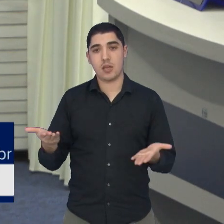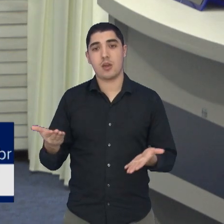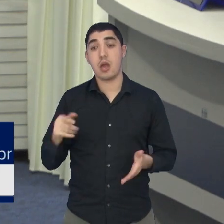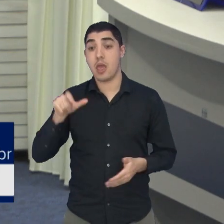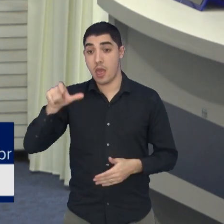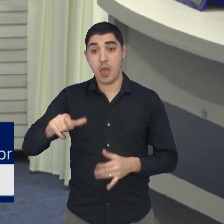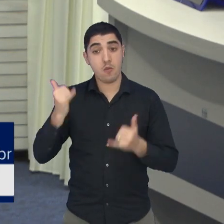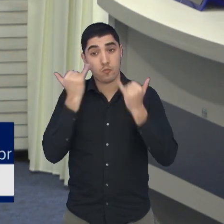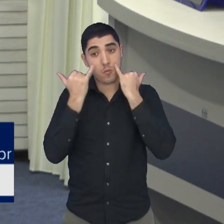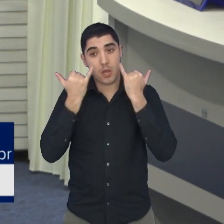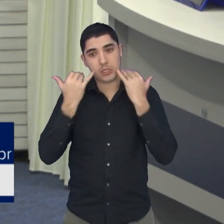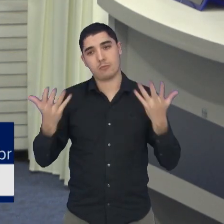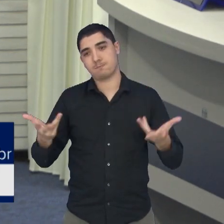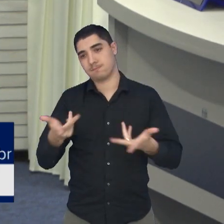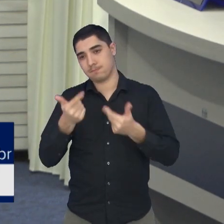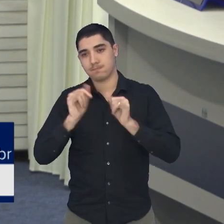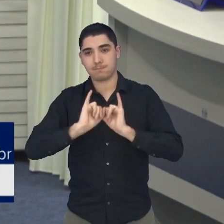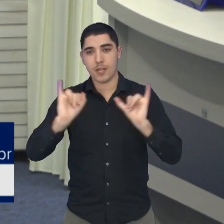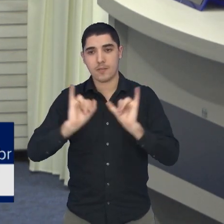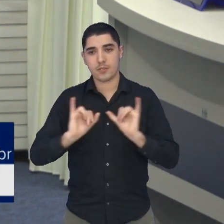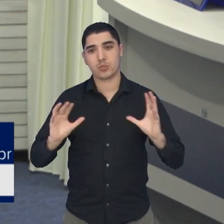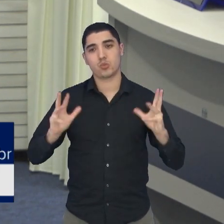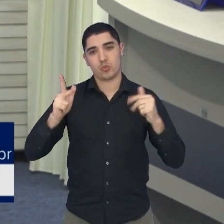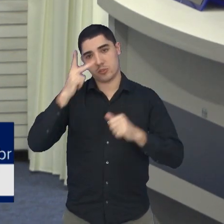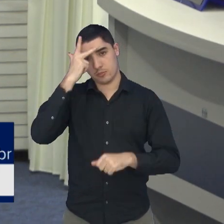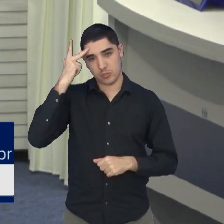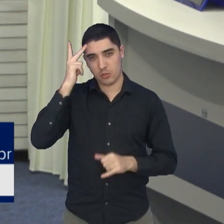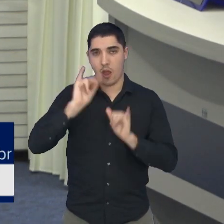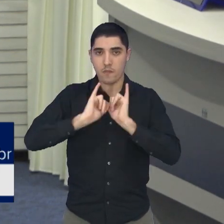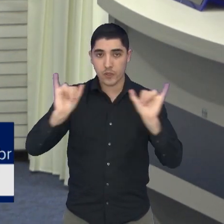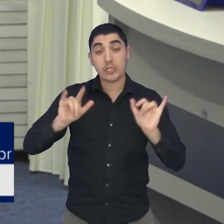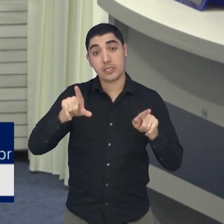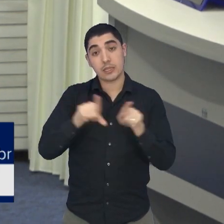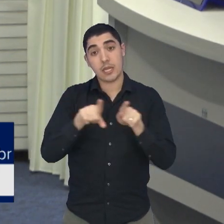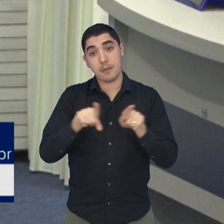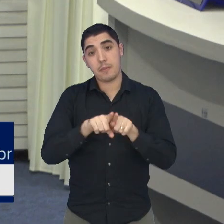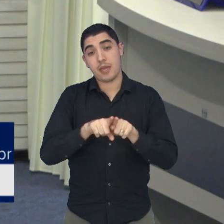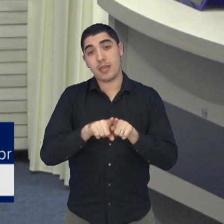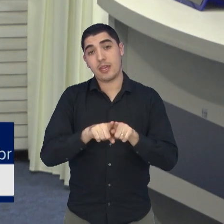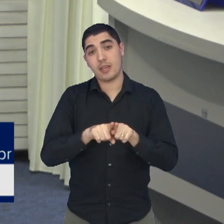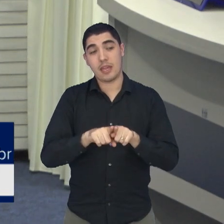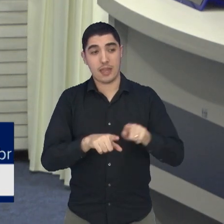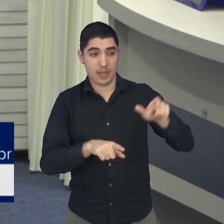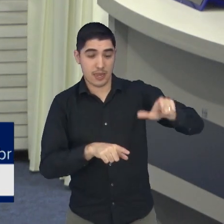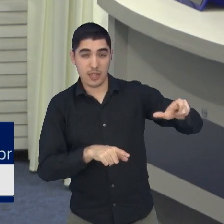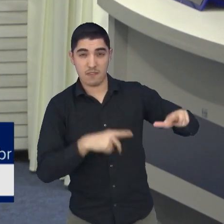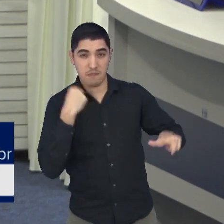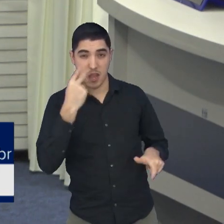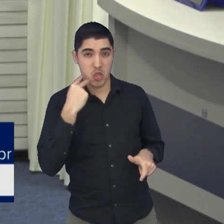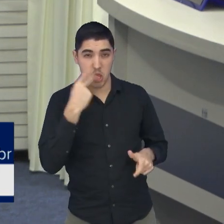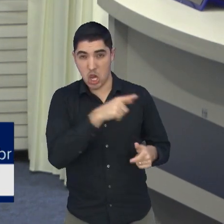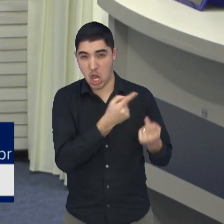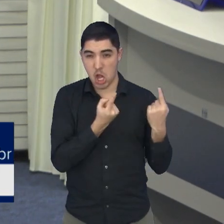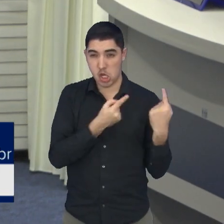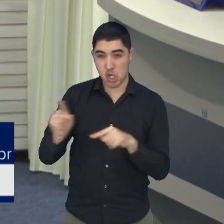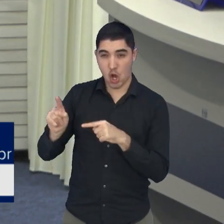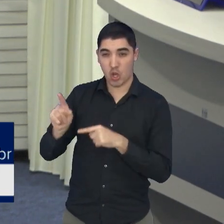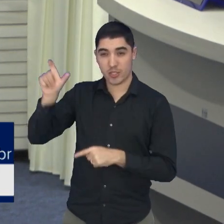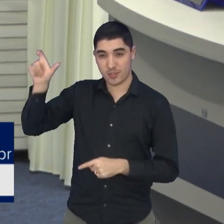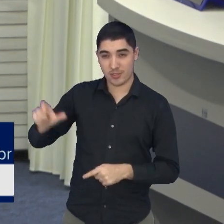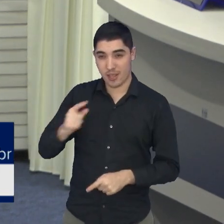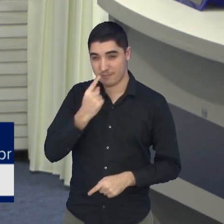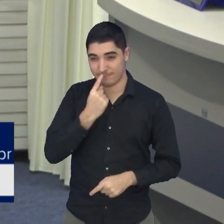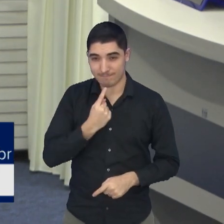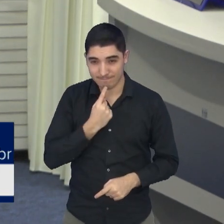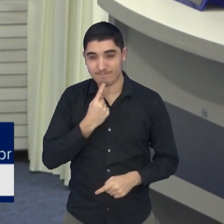é uma boa notícia aí para a nossa população e para o desespero, né, também da oposição, que atrapalha a questão da licitação